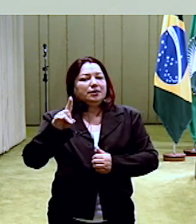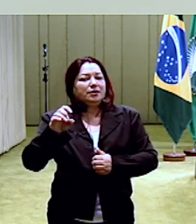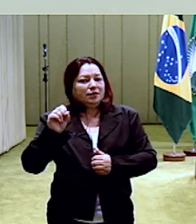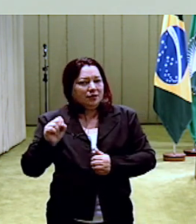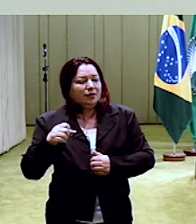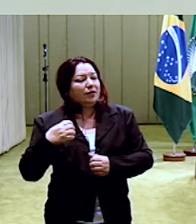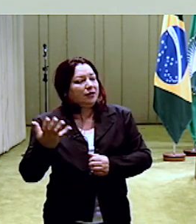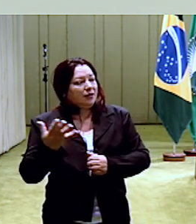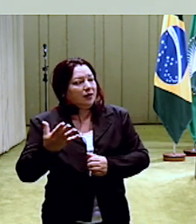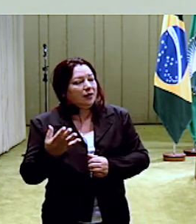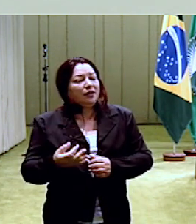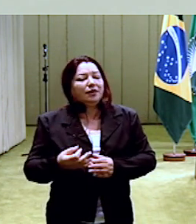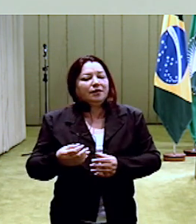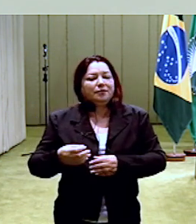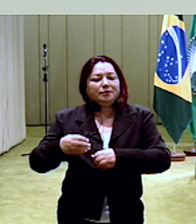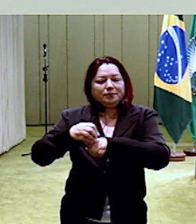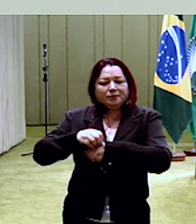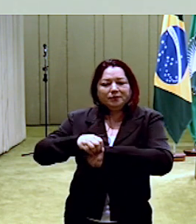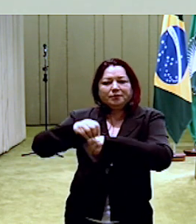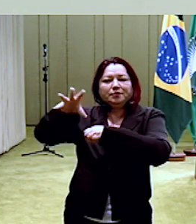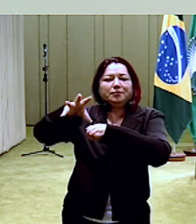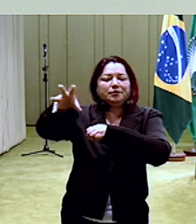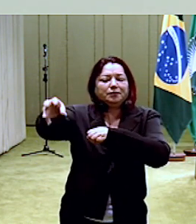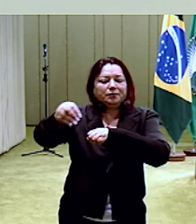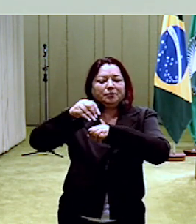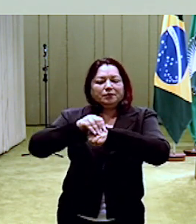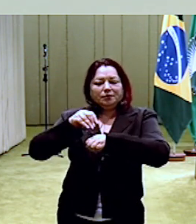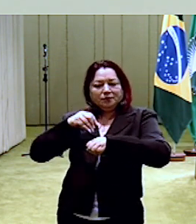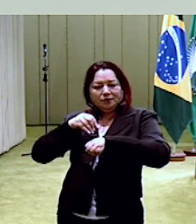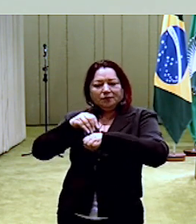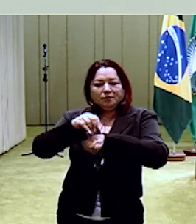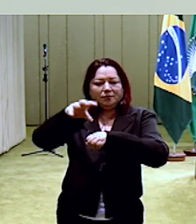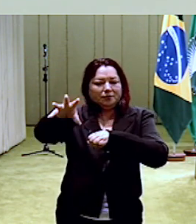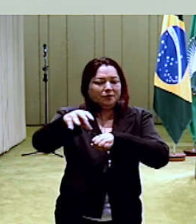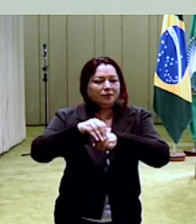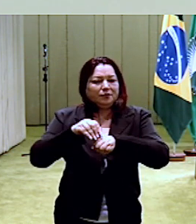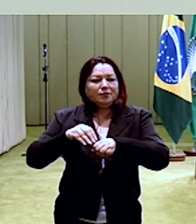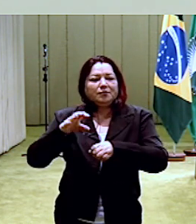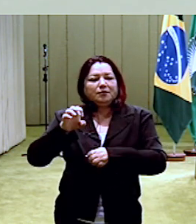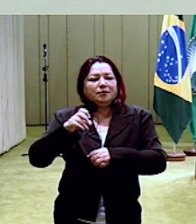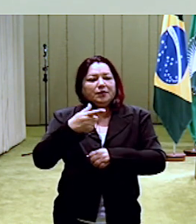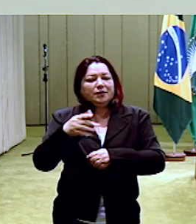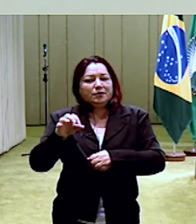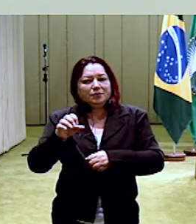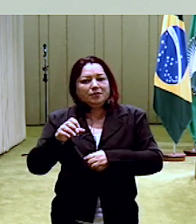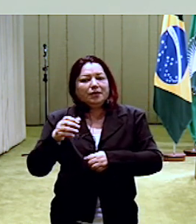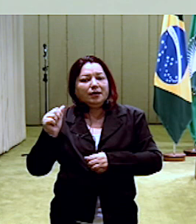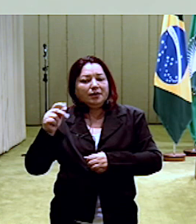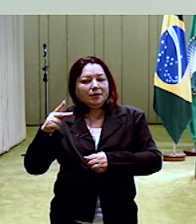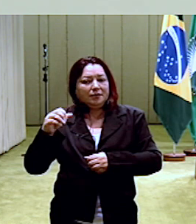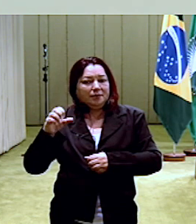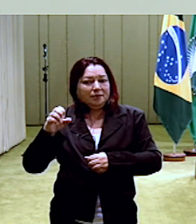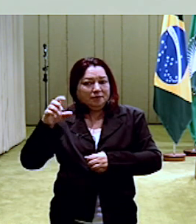quer fazer mais pela exportação de bens, que eu acho que tem um volume enorme. A gente viu no painel da manhã a própria Apex